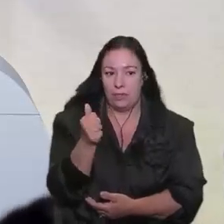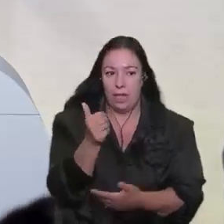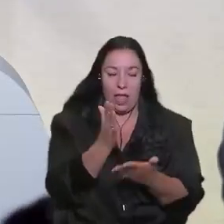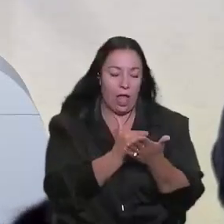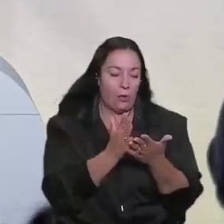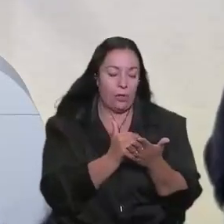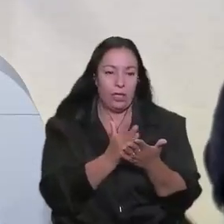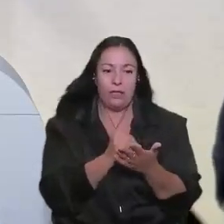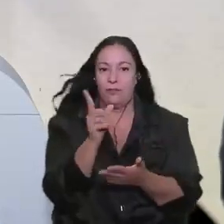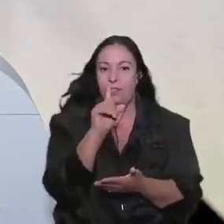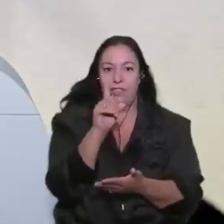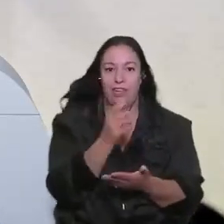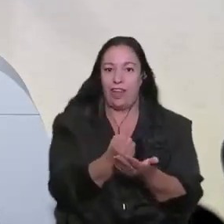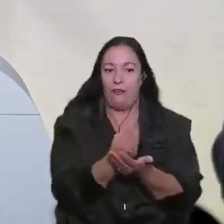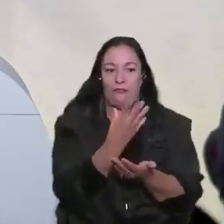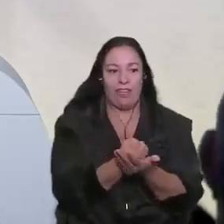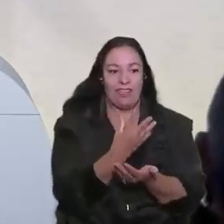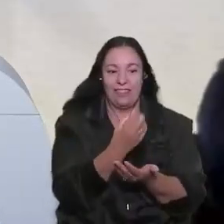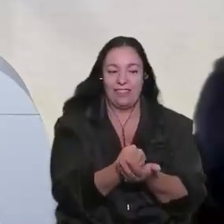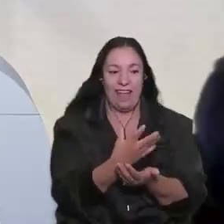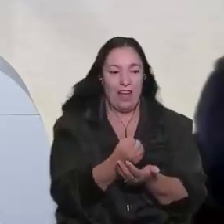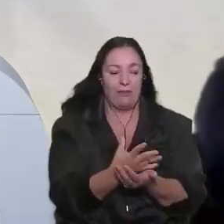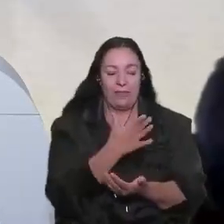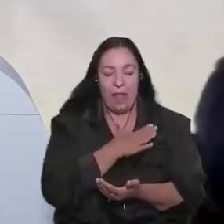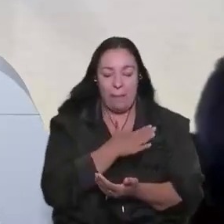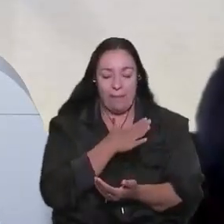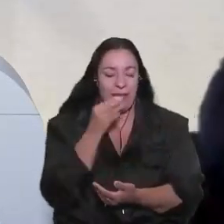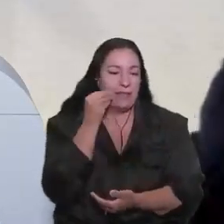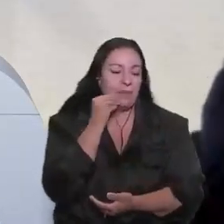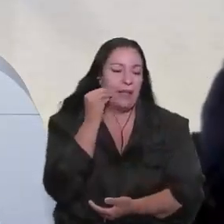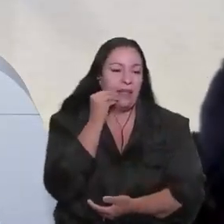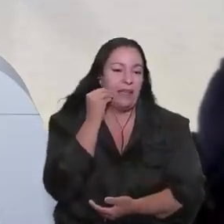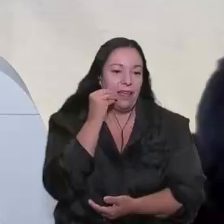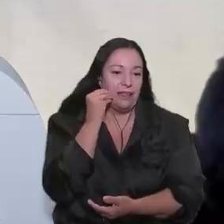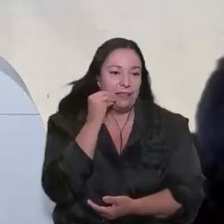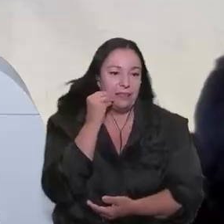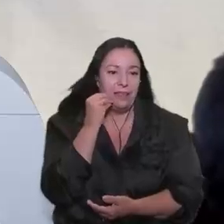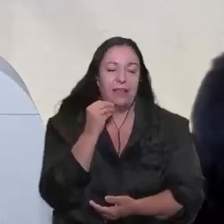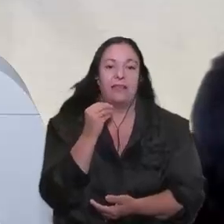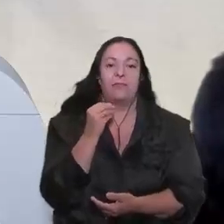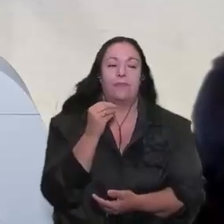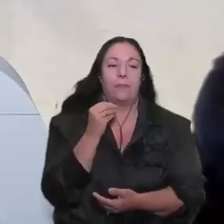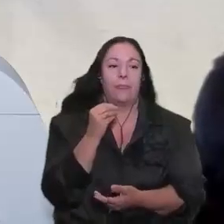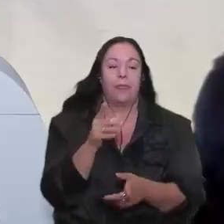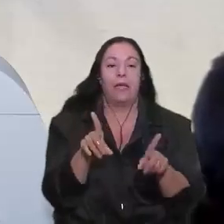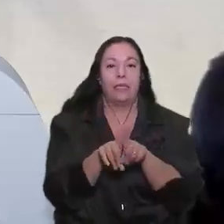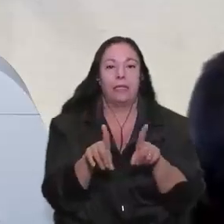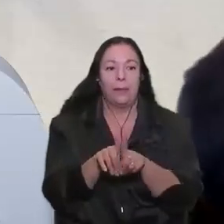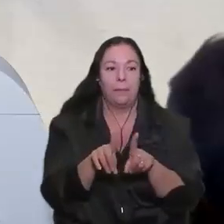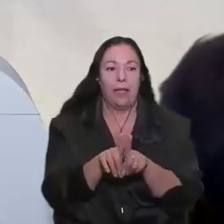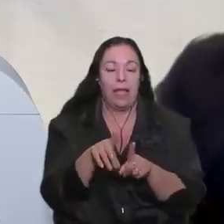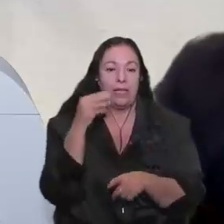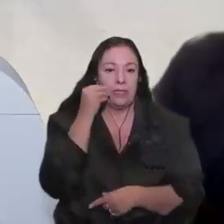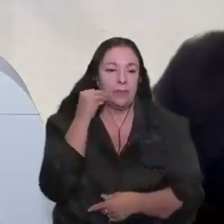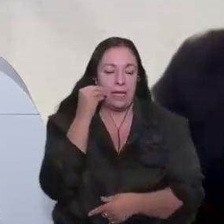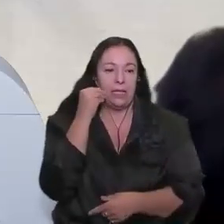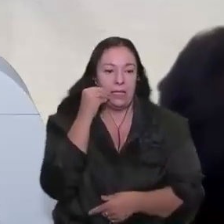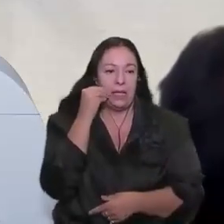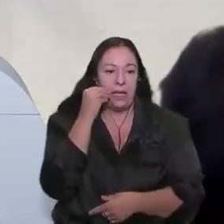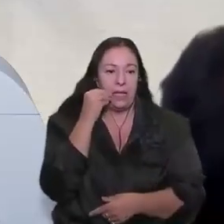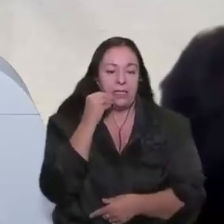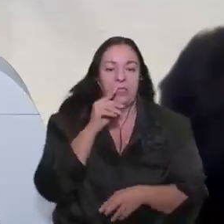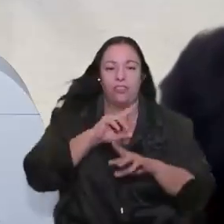de não ficção, né, contando da minha experiência e que acabou agregando também a experiência de